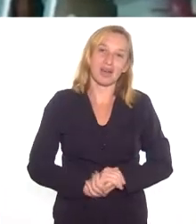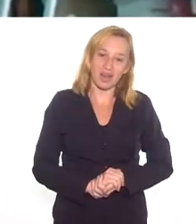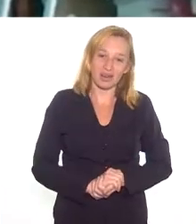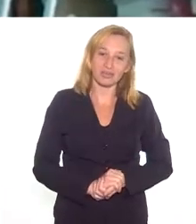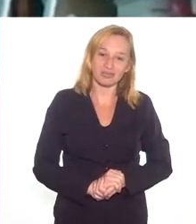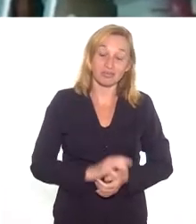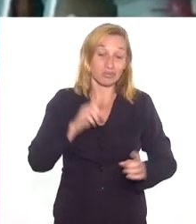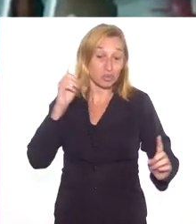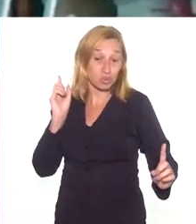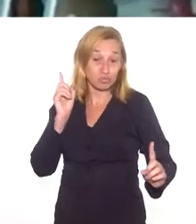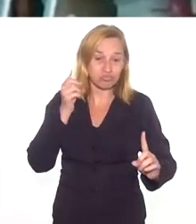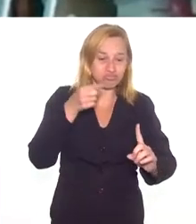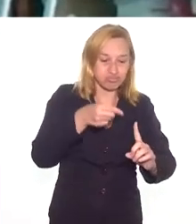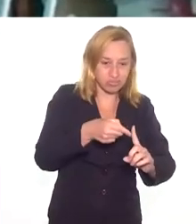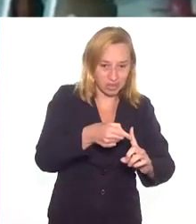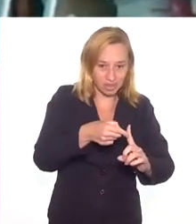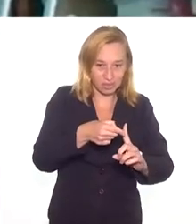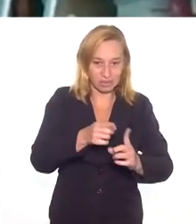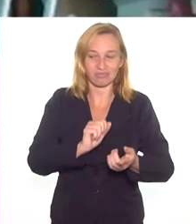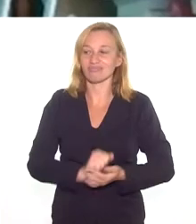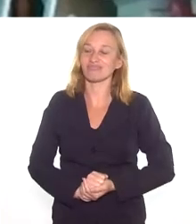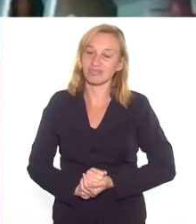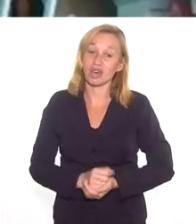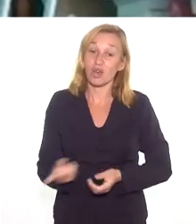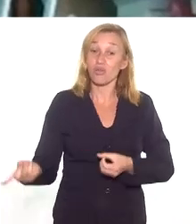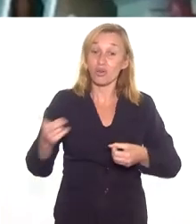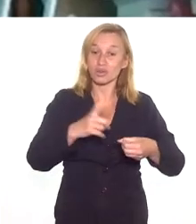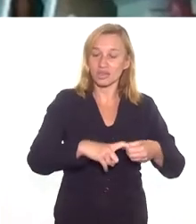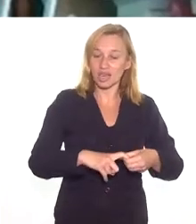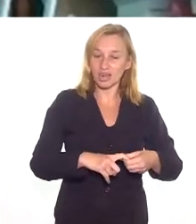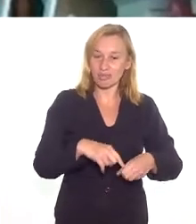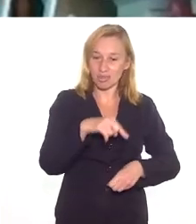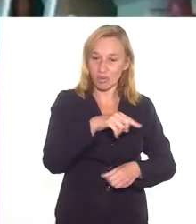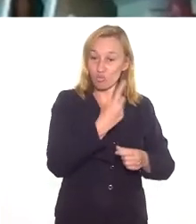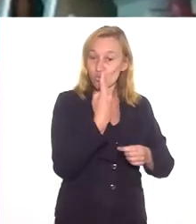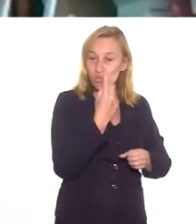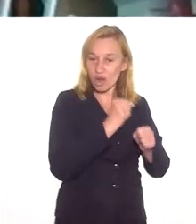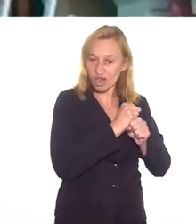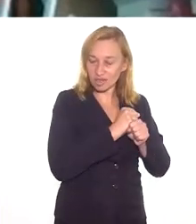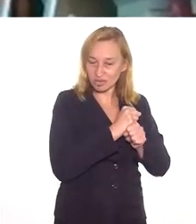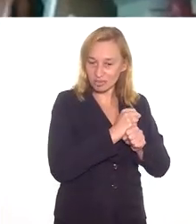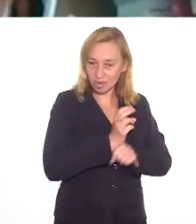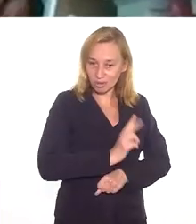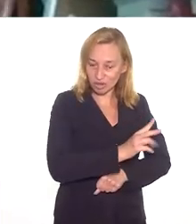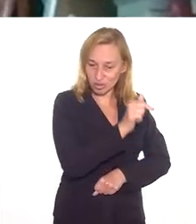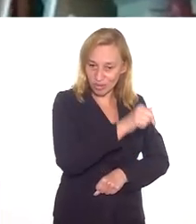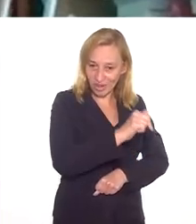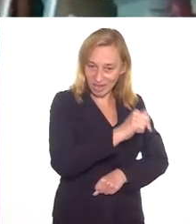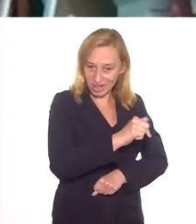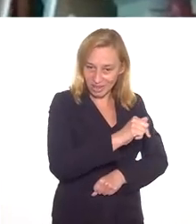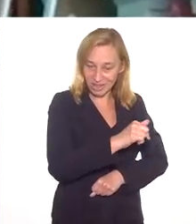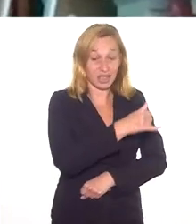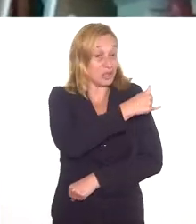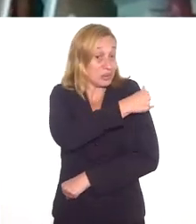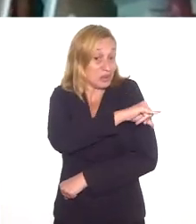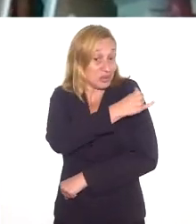elemento, diria, de uma certa forma, o destino. Voltei para ficar um ano